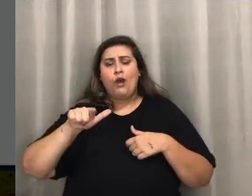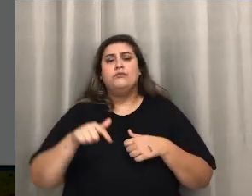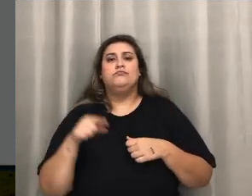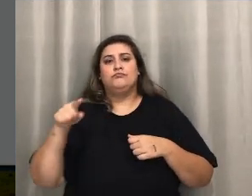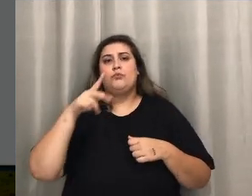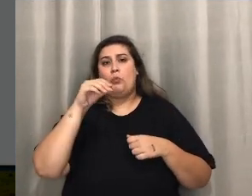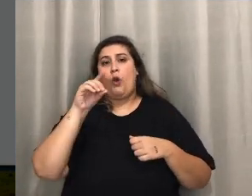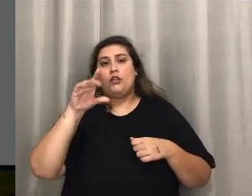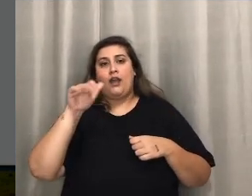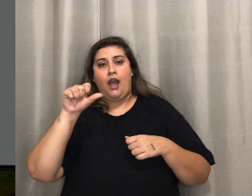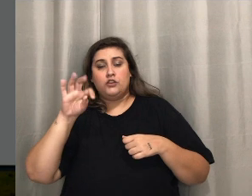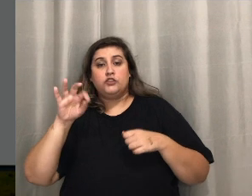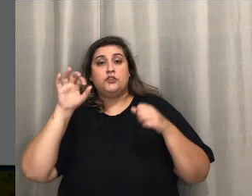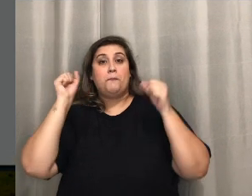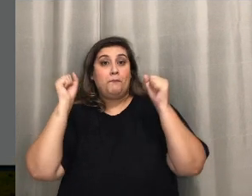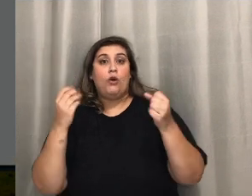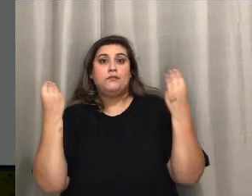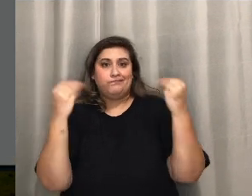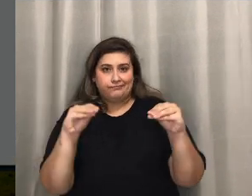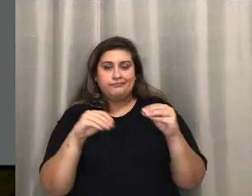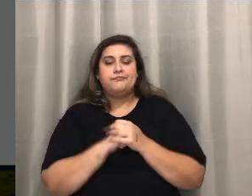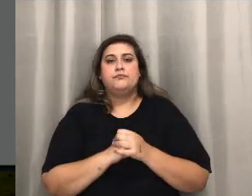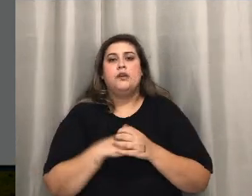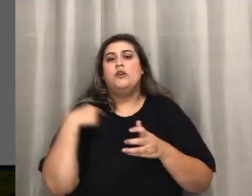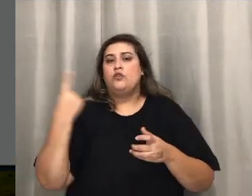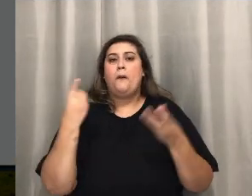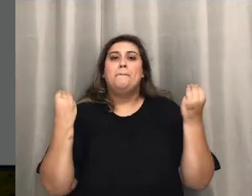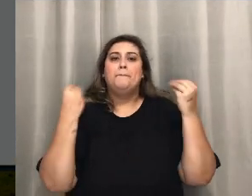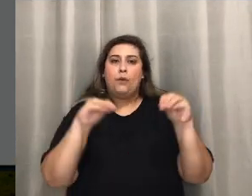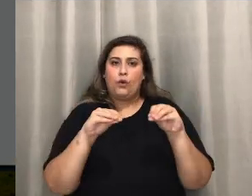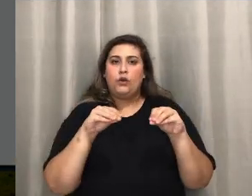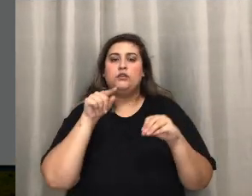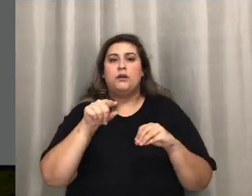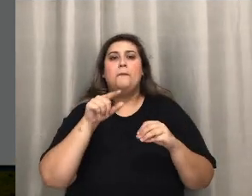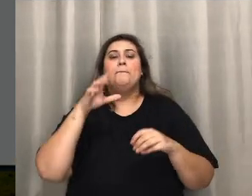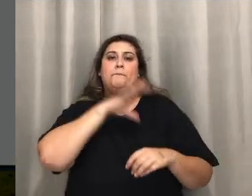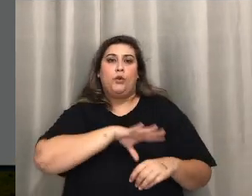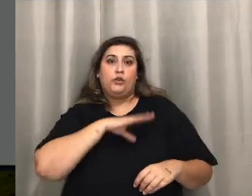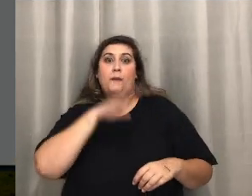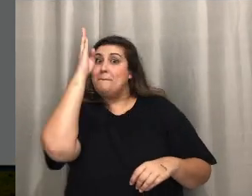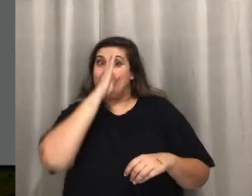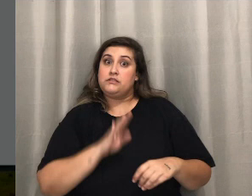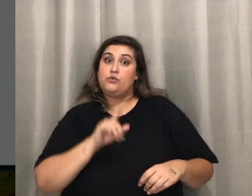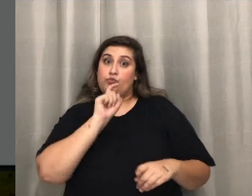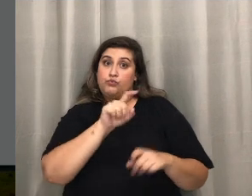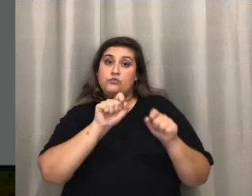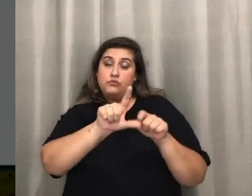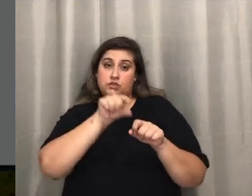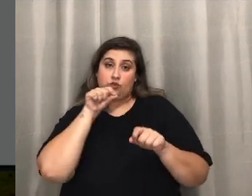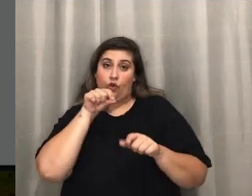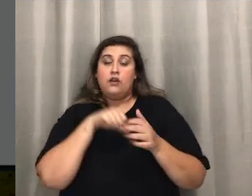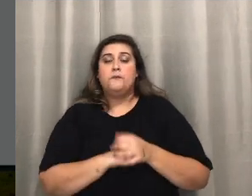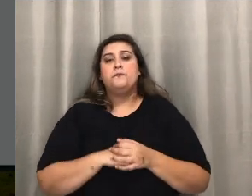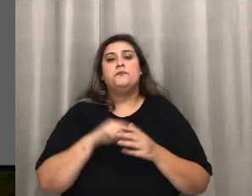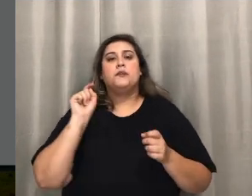vocês anteriormente, tem vários tipos de língua em que o podcast ele pode ser publicado. Nós vamos colocar